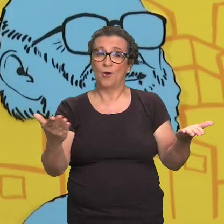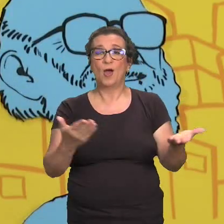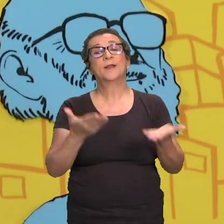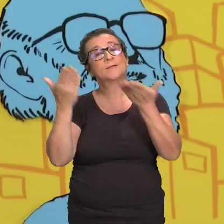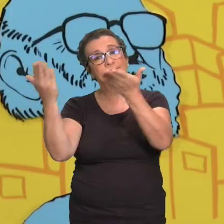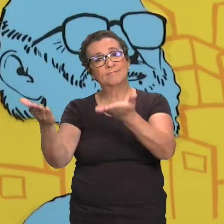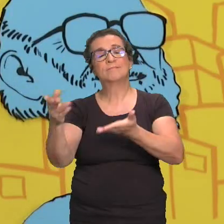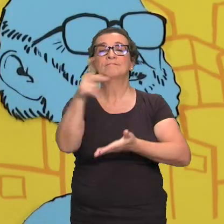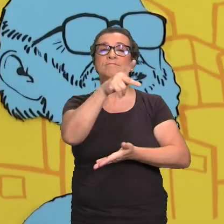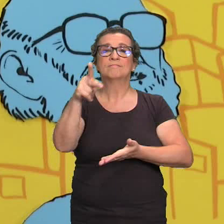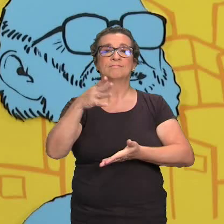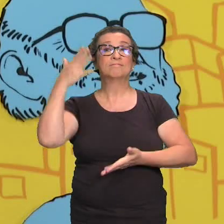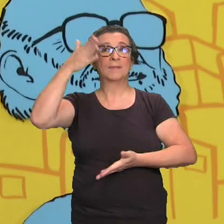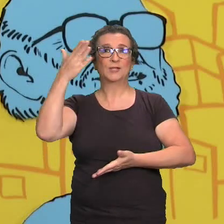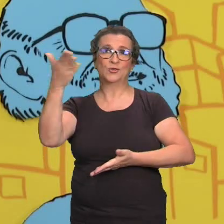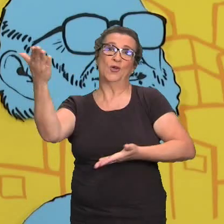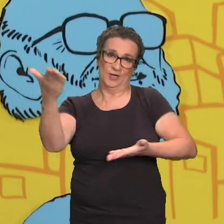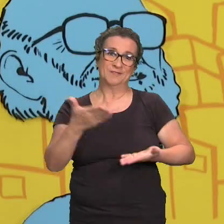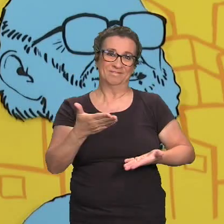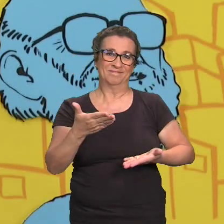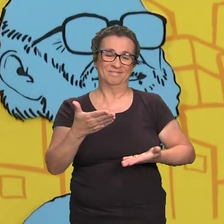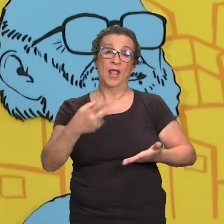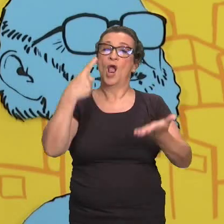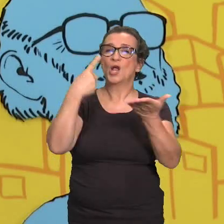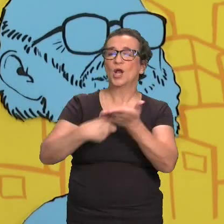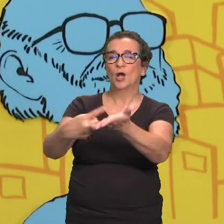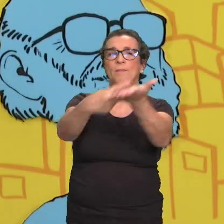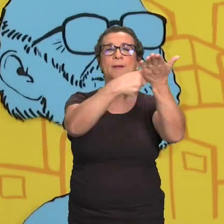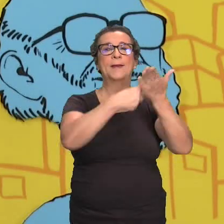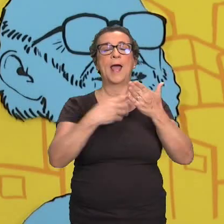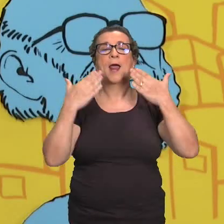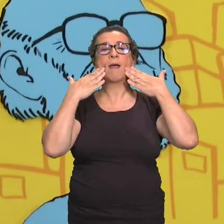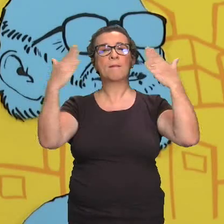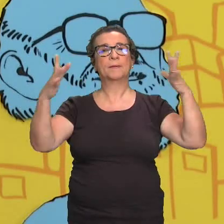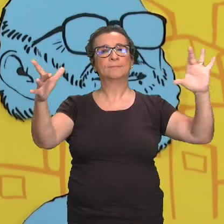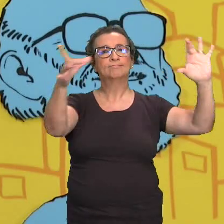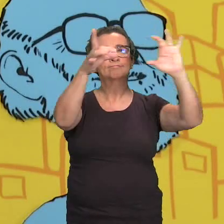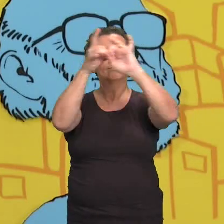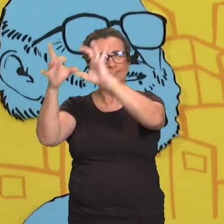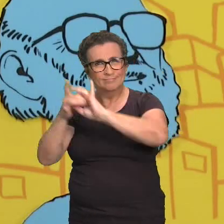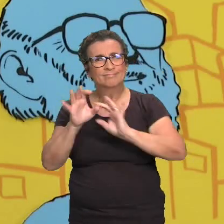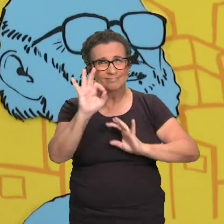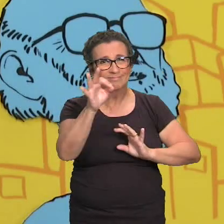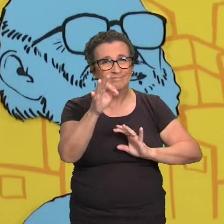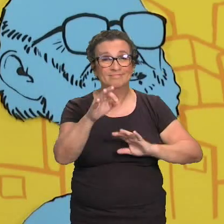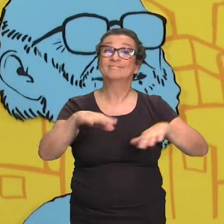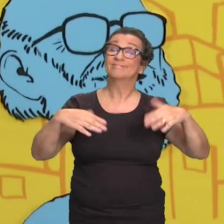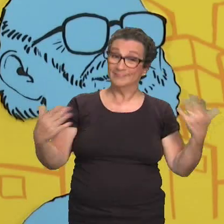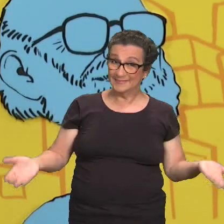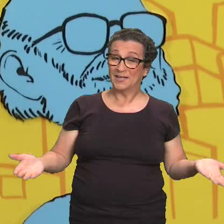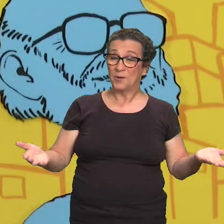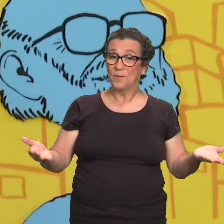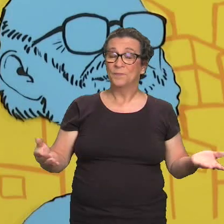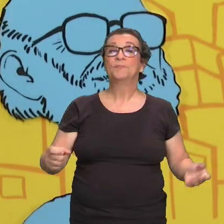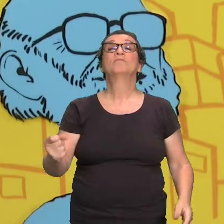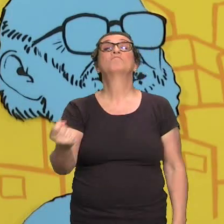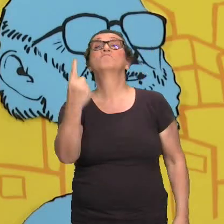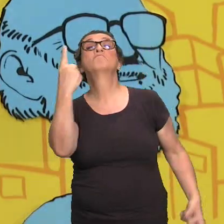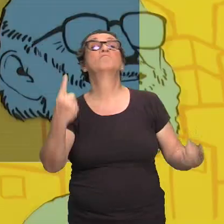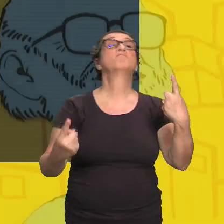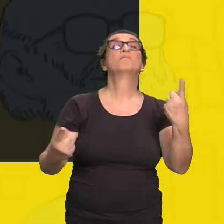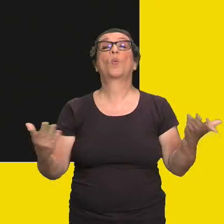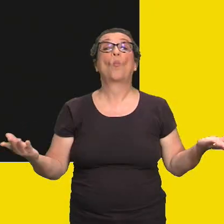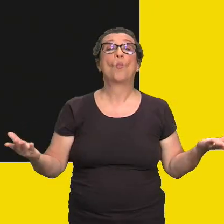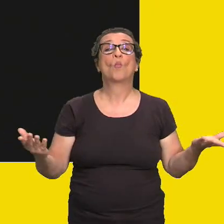palavra para os nossos palestrantes, que combinaram de fazer uma apresentação conjunta, não é mesmo? Então, quem começa falando?